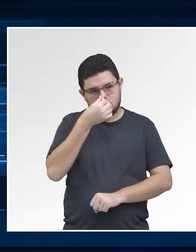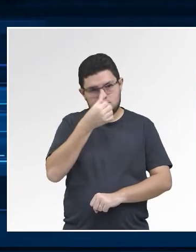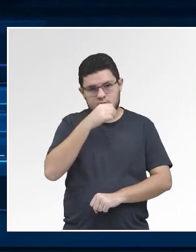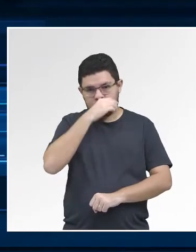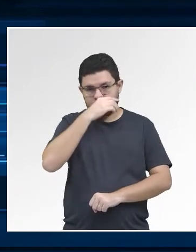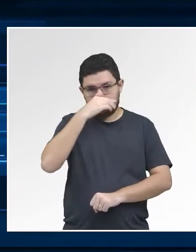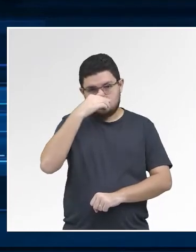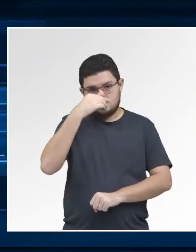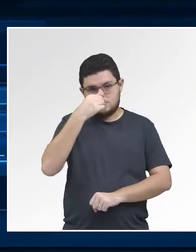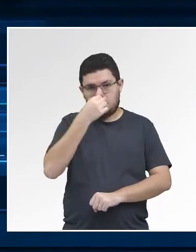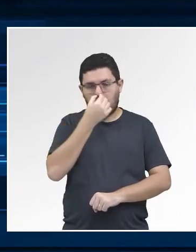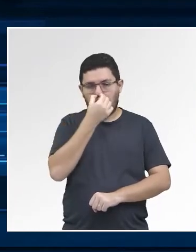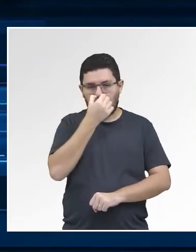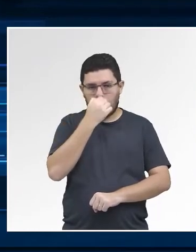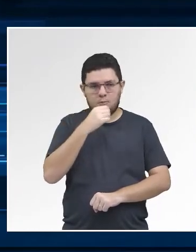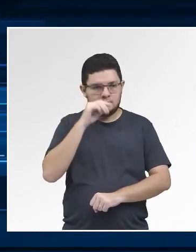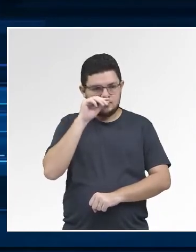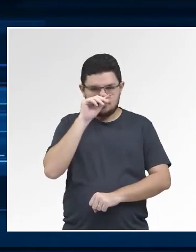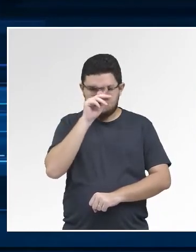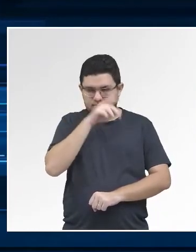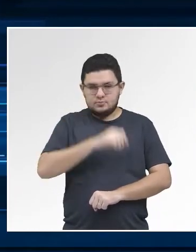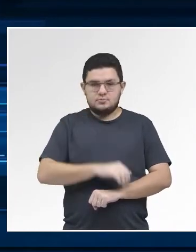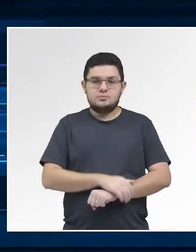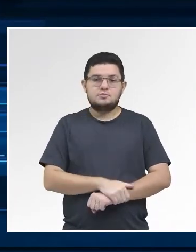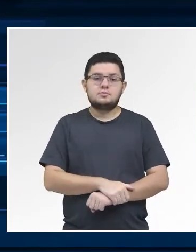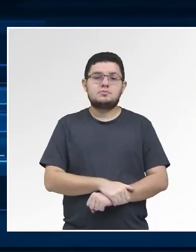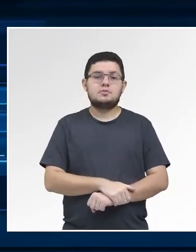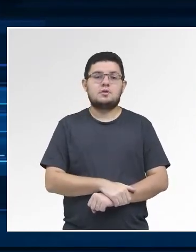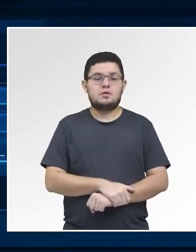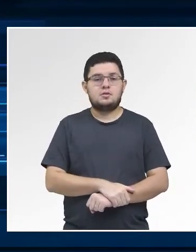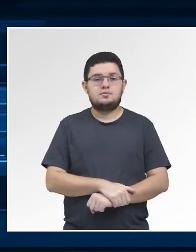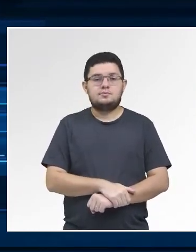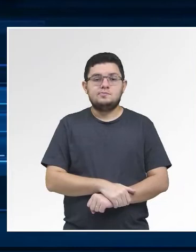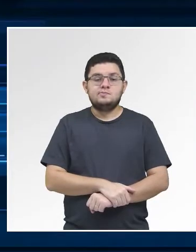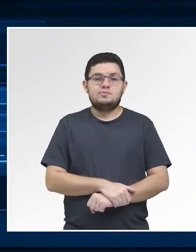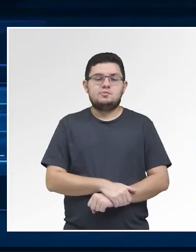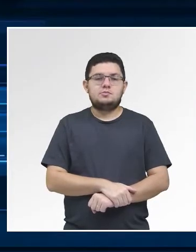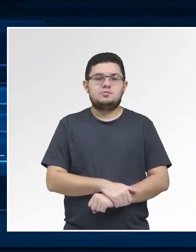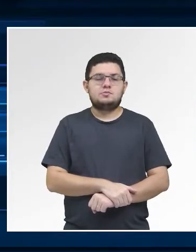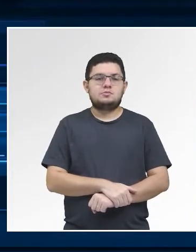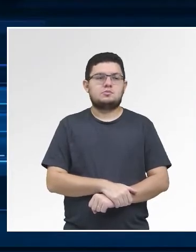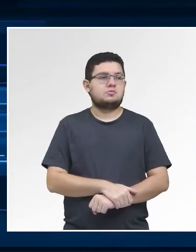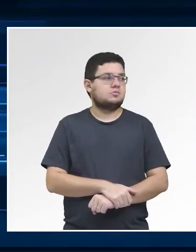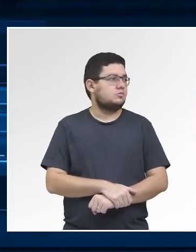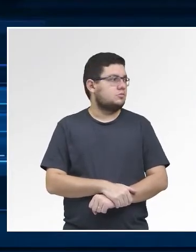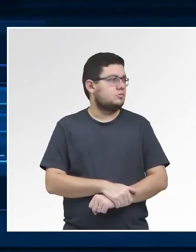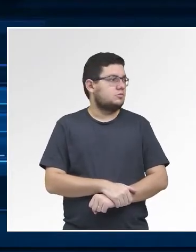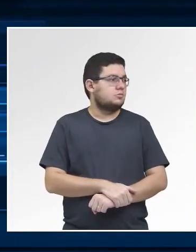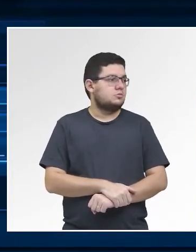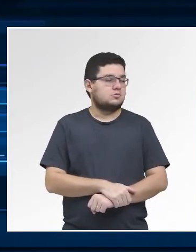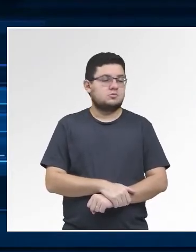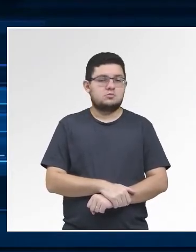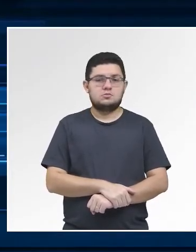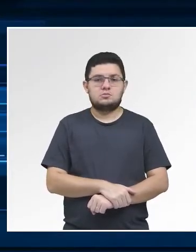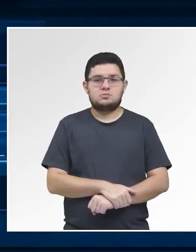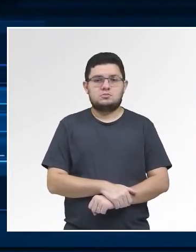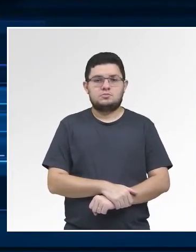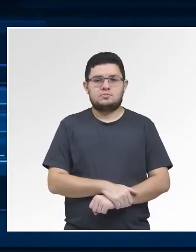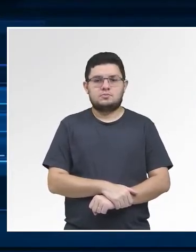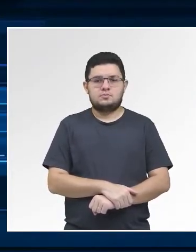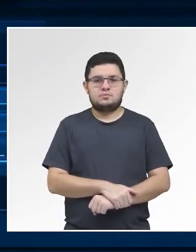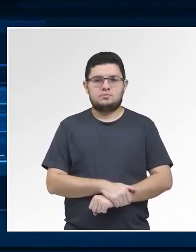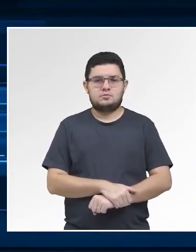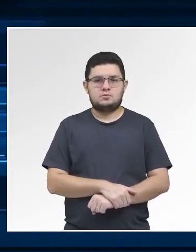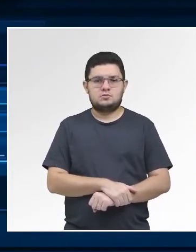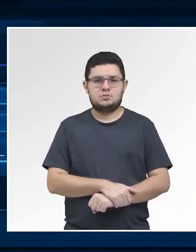very pushy and selfish. It is impossible to be friends with her. I noticed she is always talking about